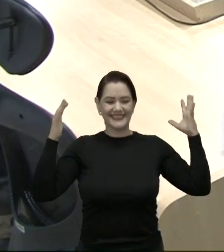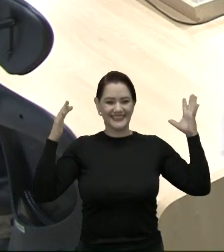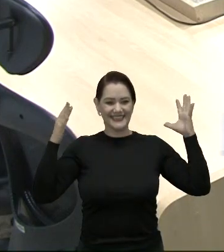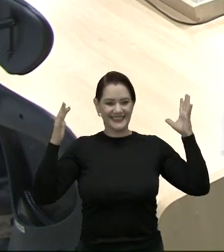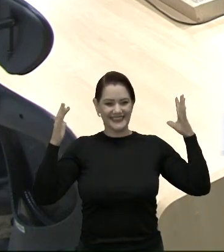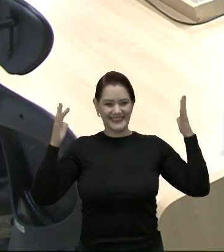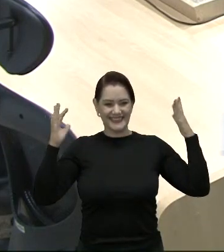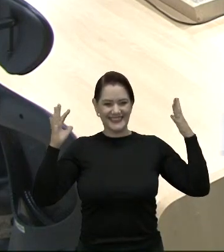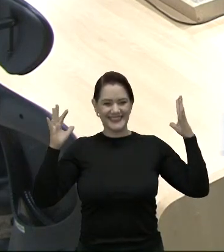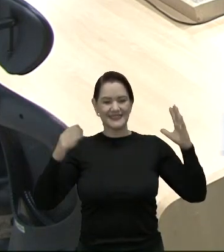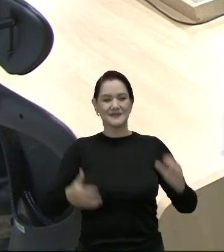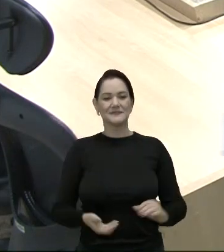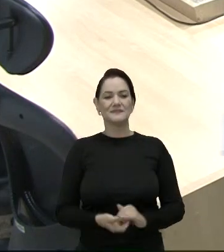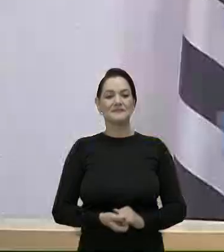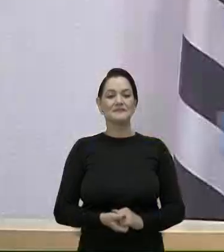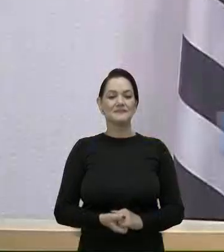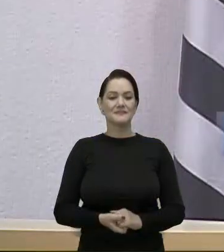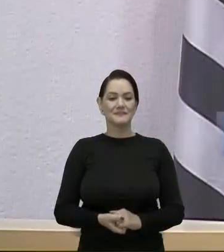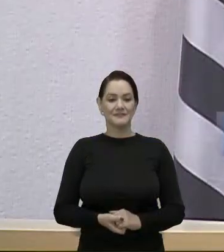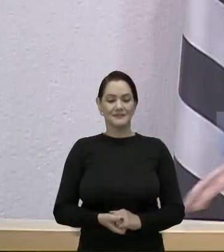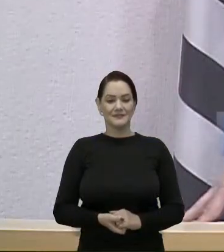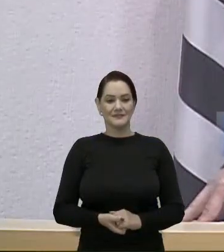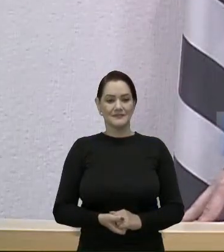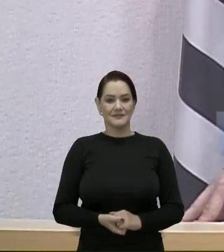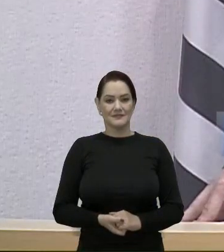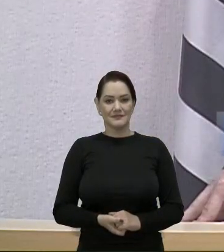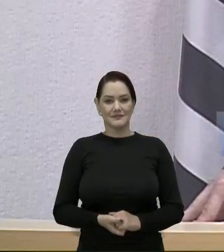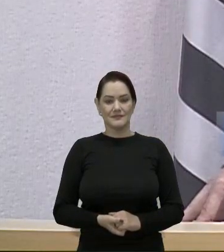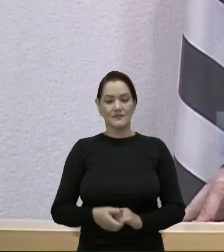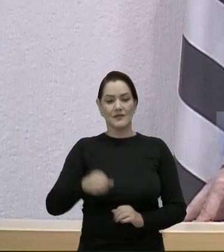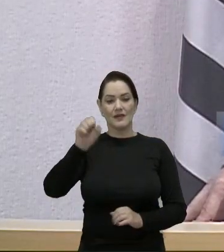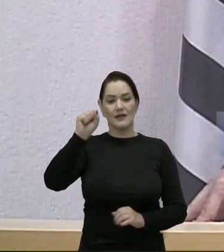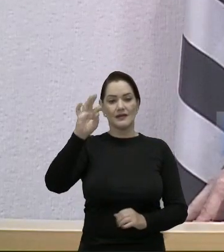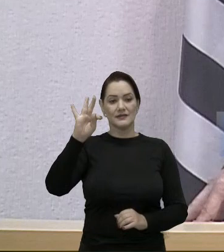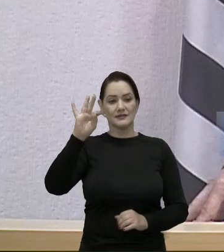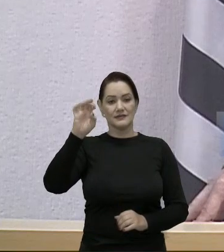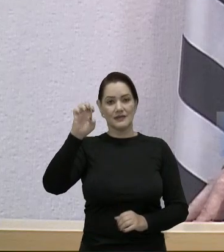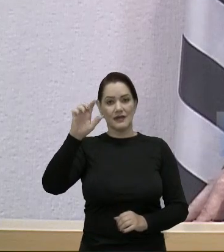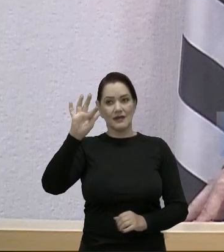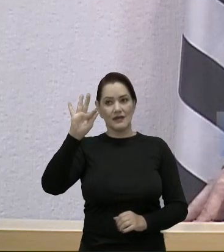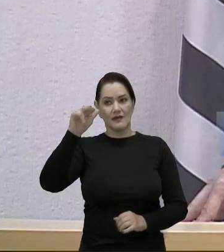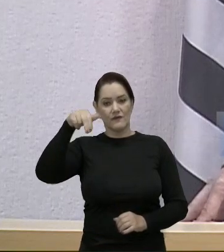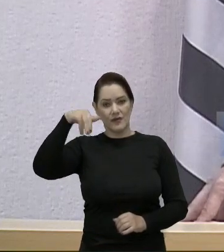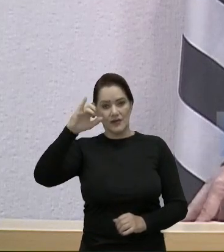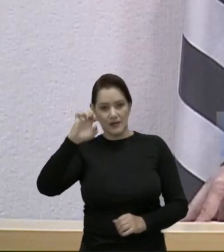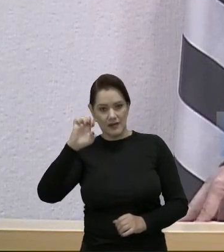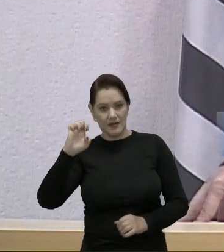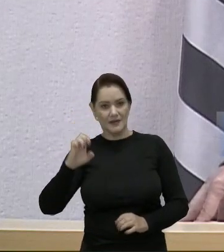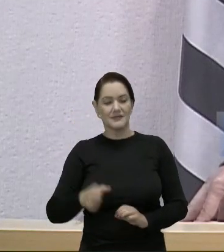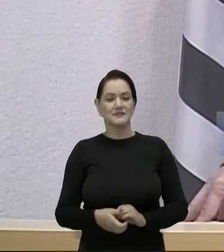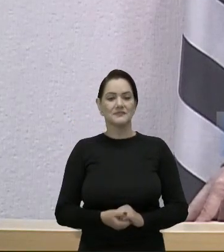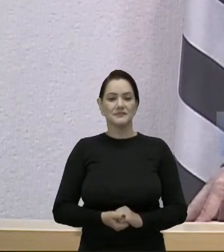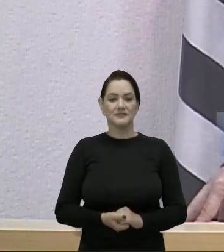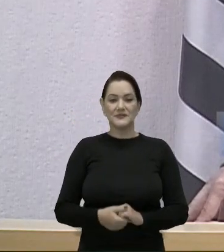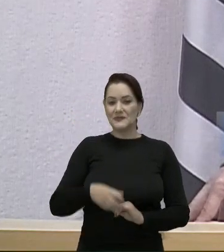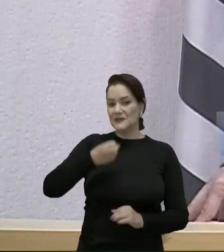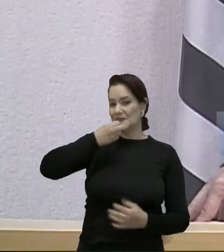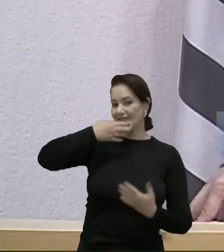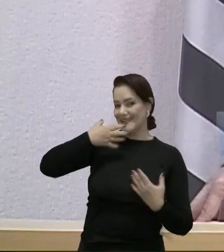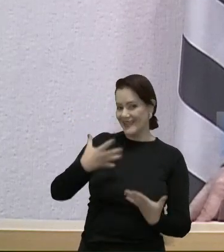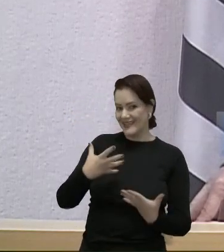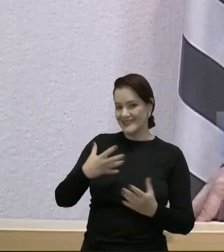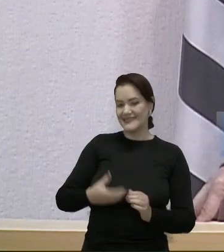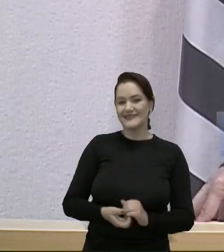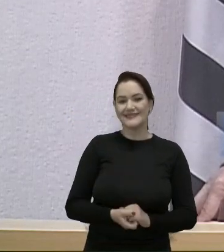Stephanie, é isso mesmo? É Stephanie? Então tá bom. Não é